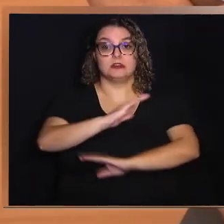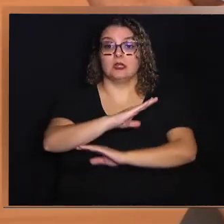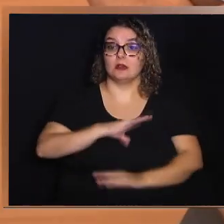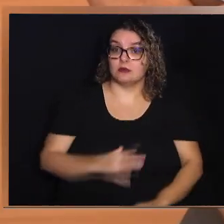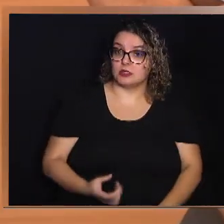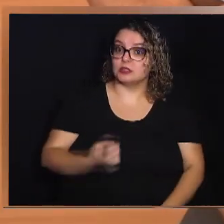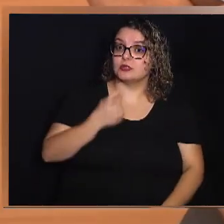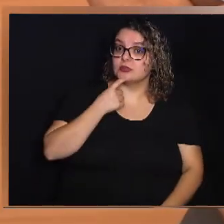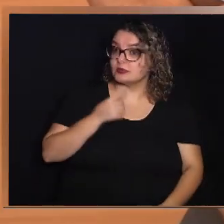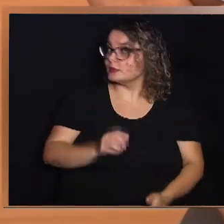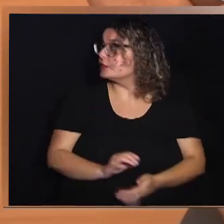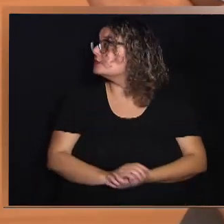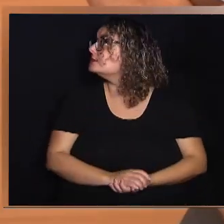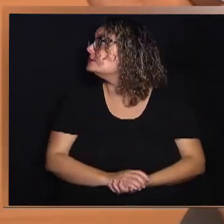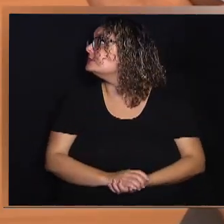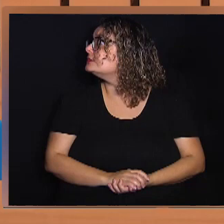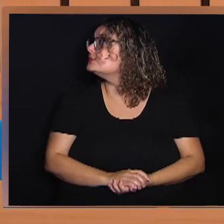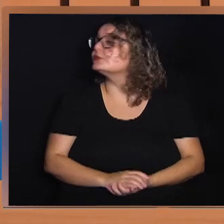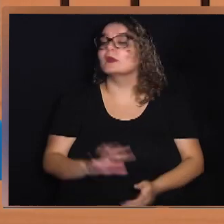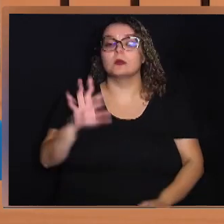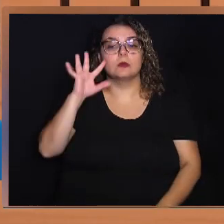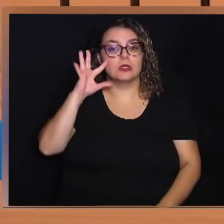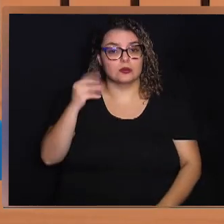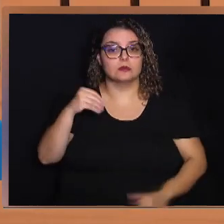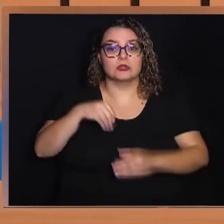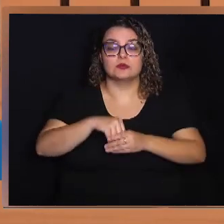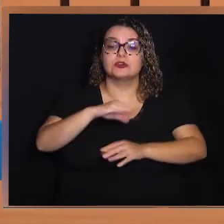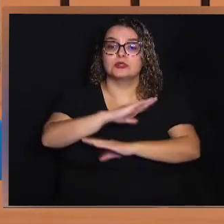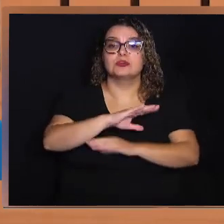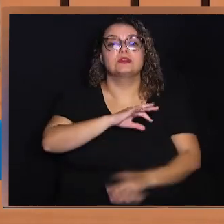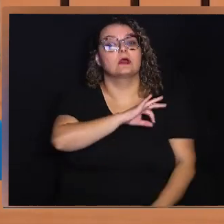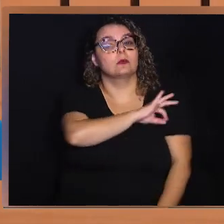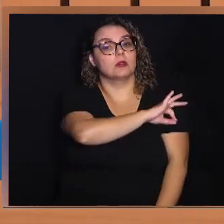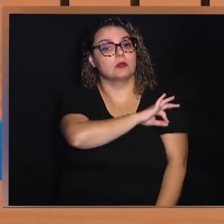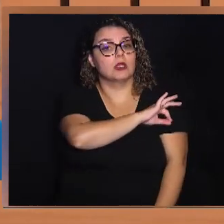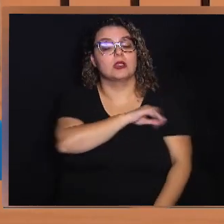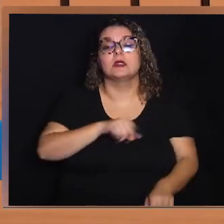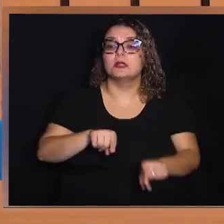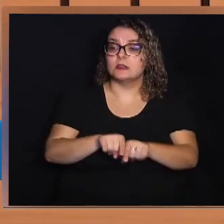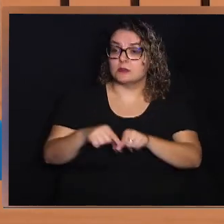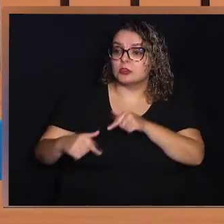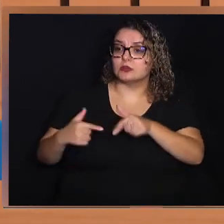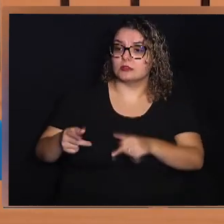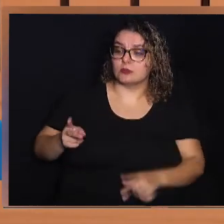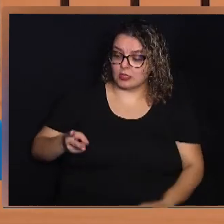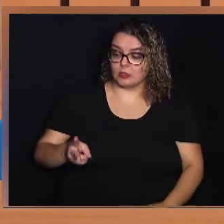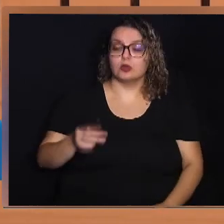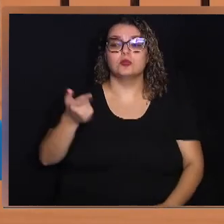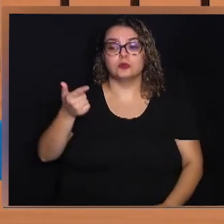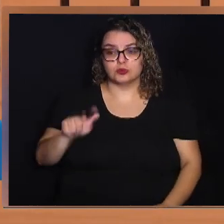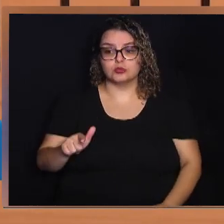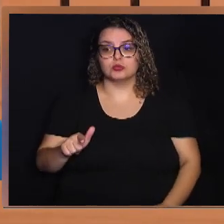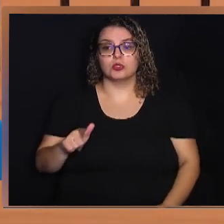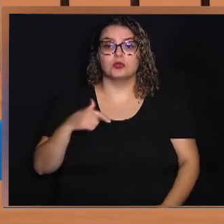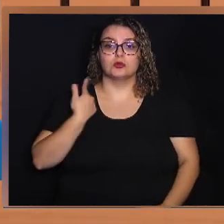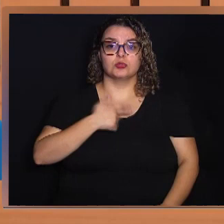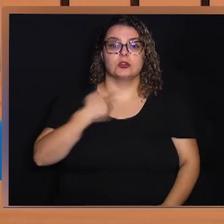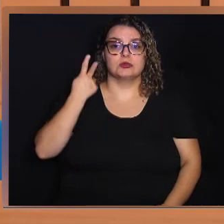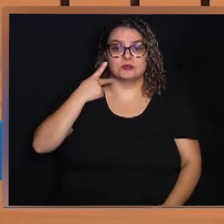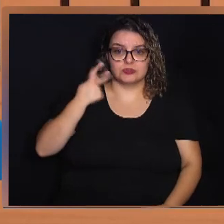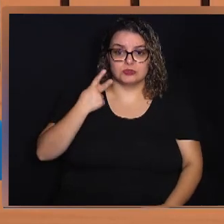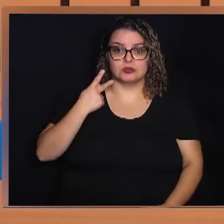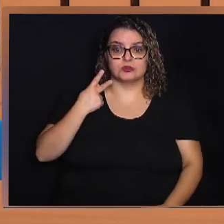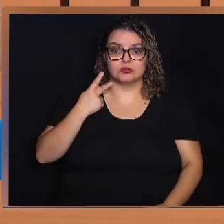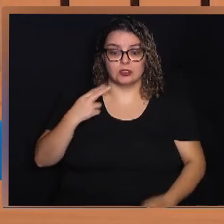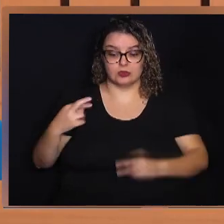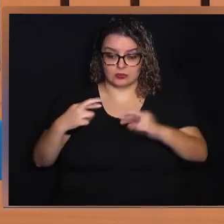presidência da Câmara Municipal de Campinas para tomar o conhecimento aqui na câmara na prefeitura E um trabalho permanente que continua